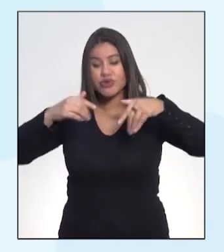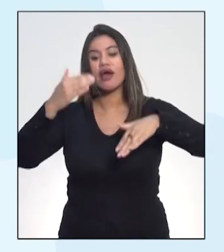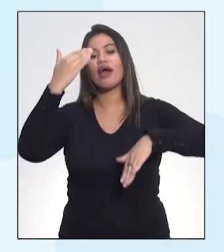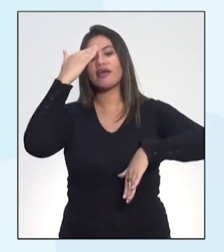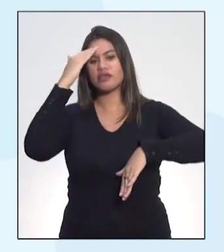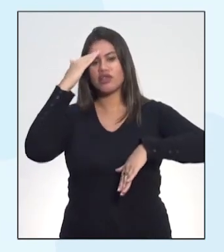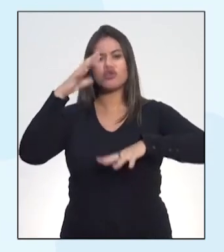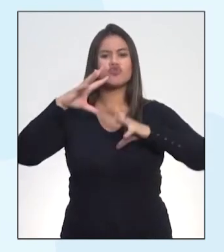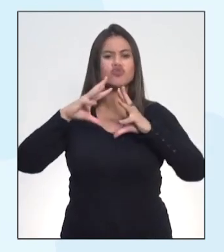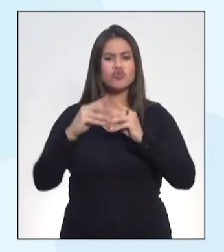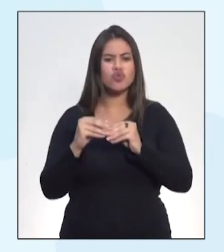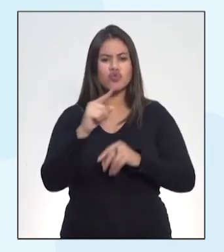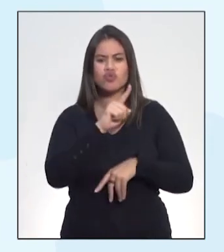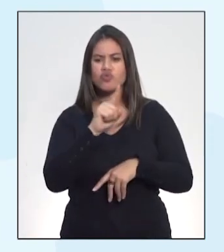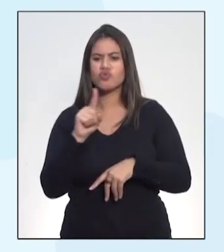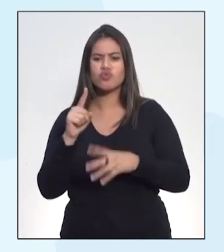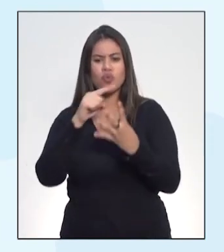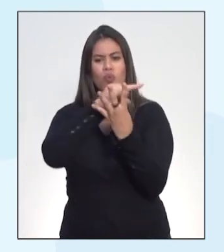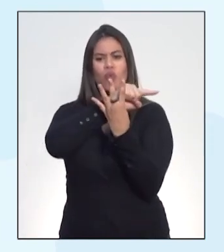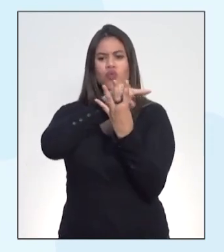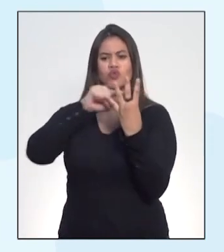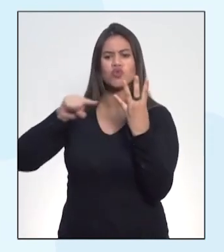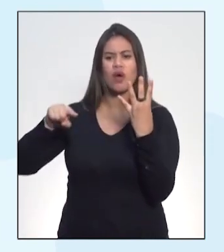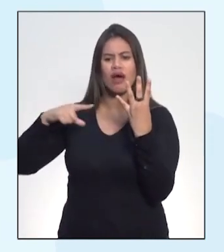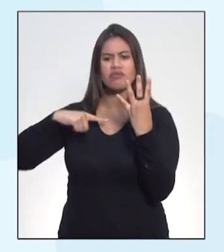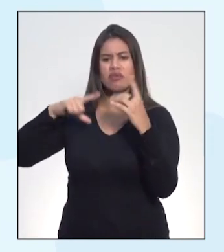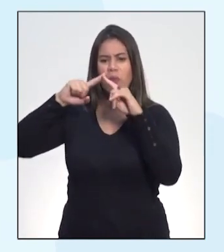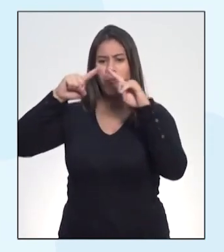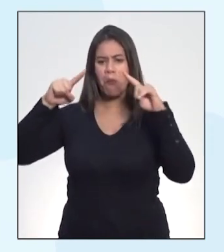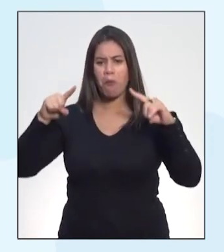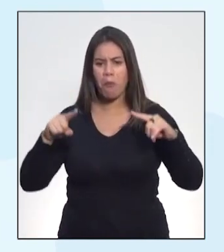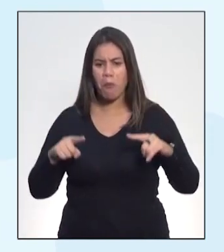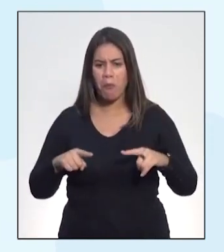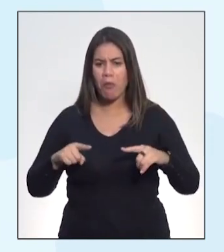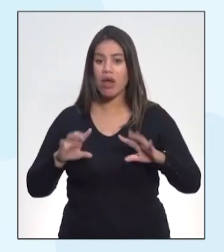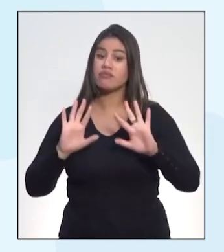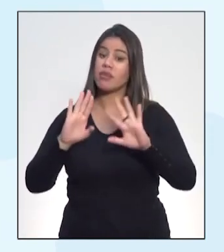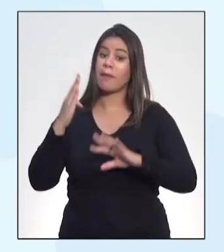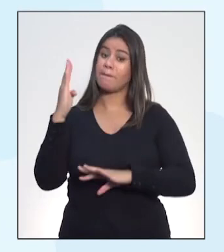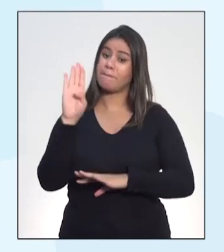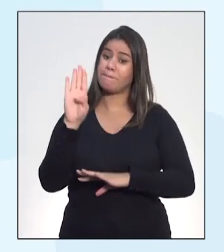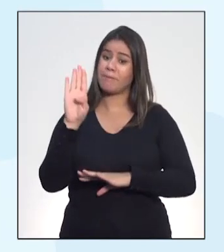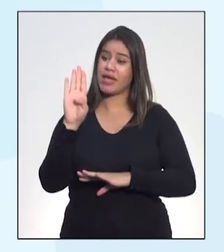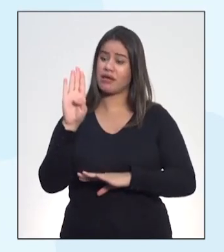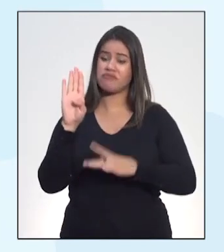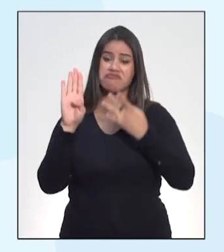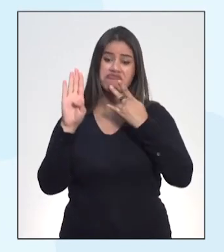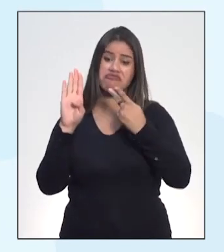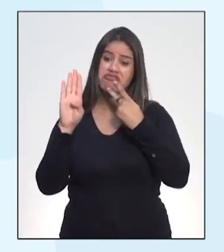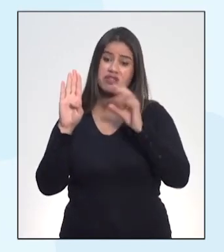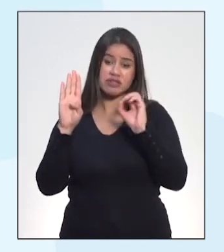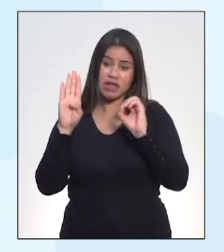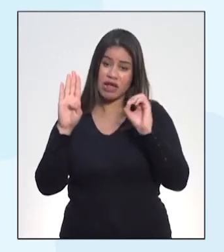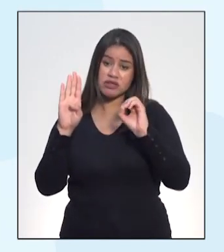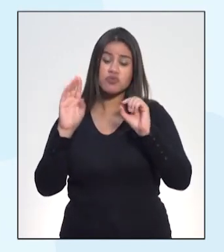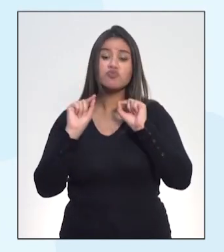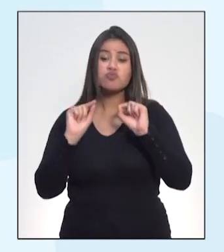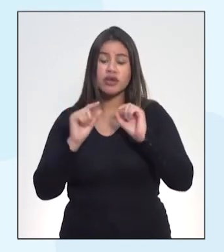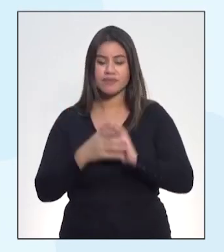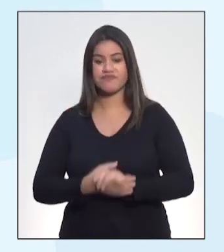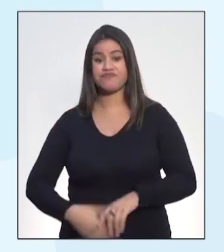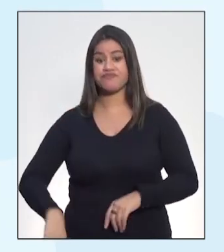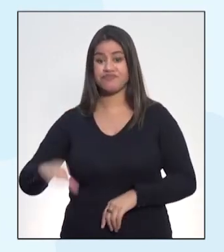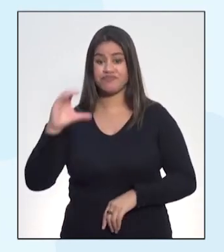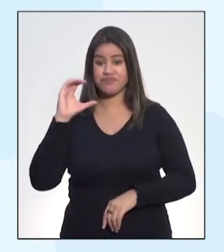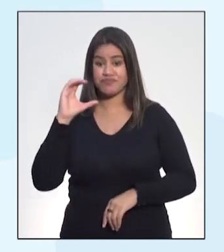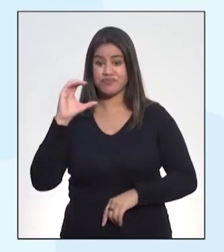concavidade voltada para baixo. Então, B é negativo. B, eu não falei nada do B. Mas e o C, professora? O C